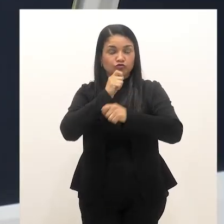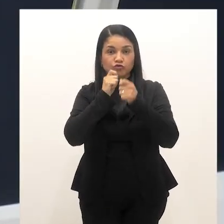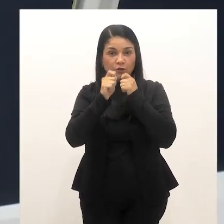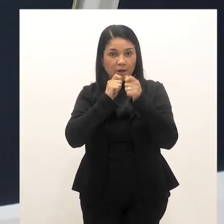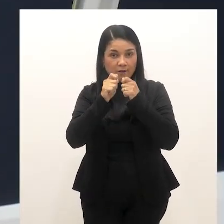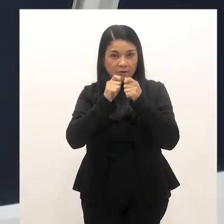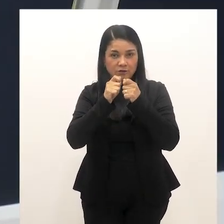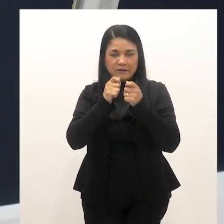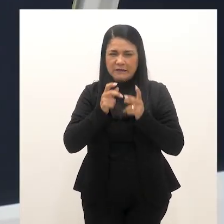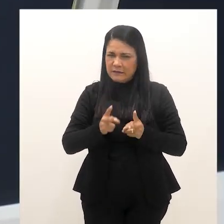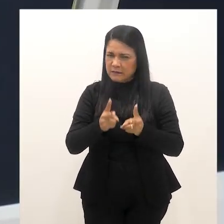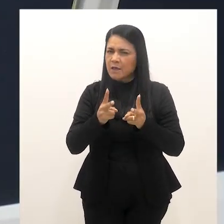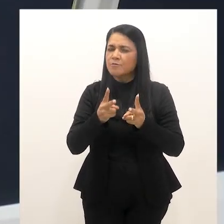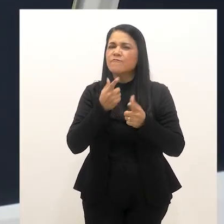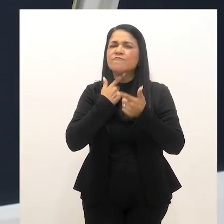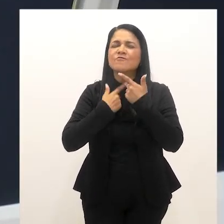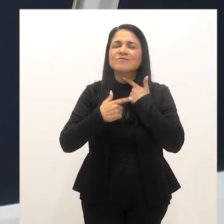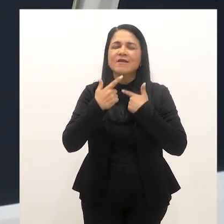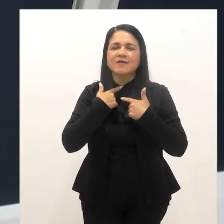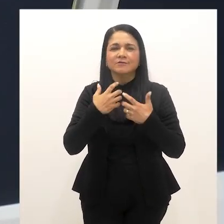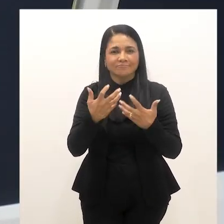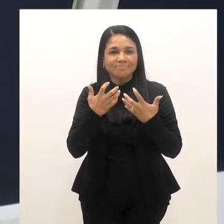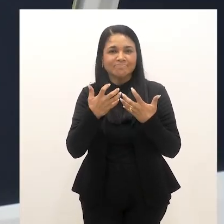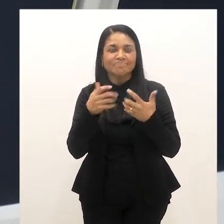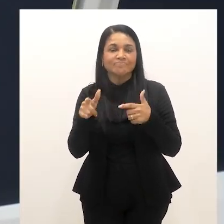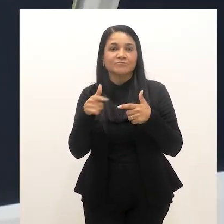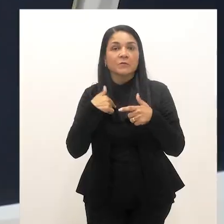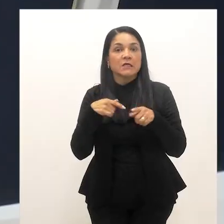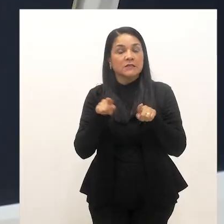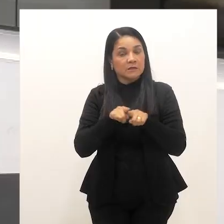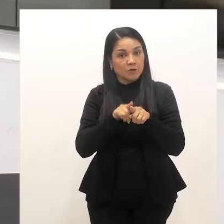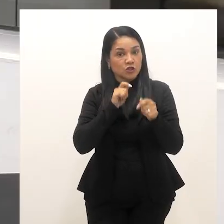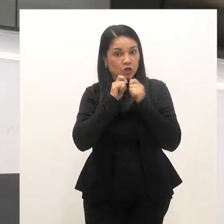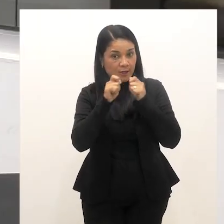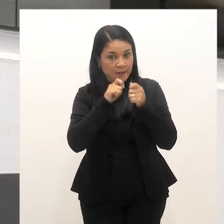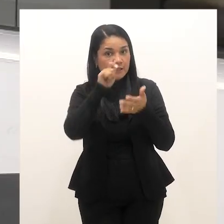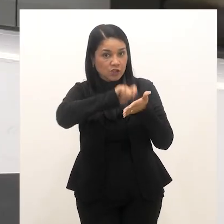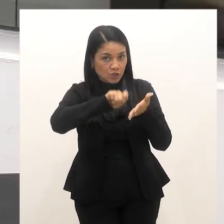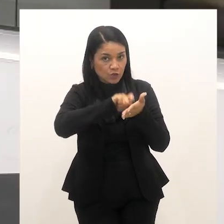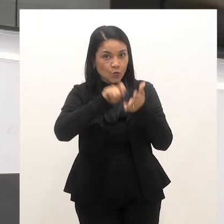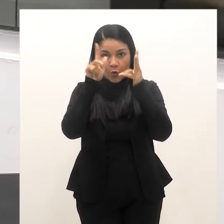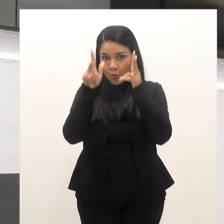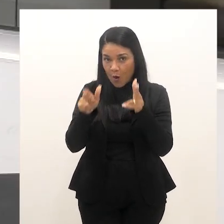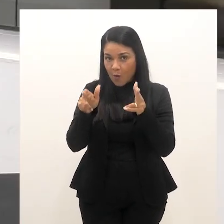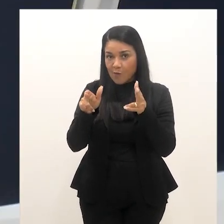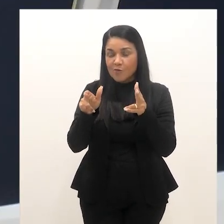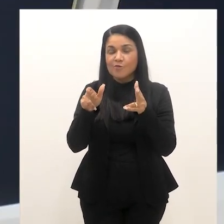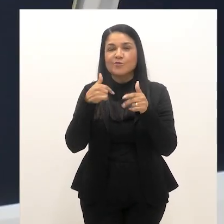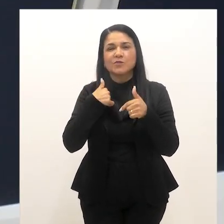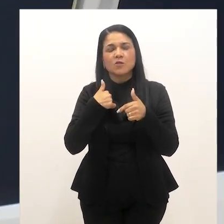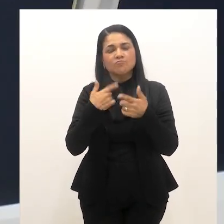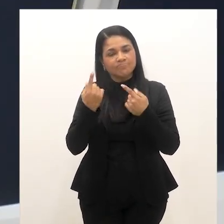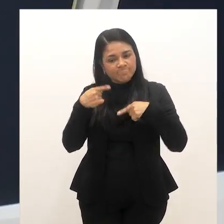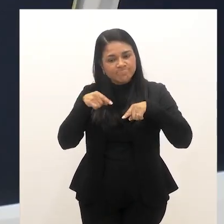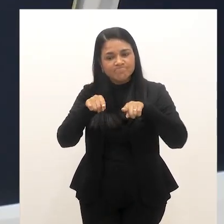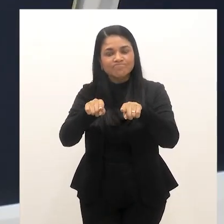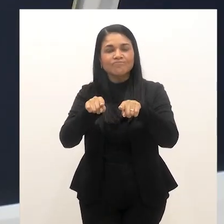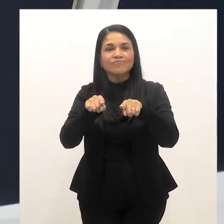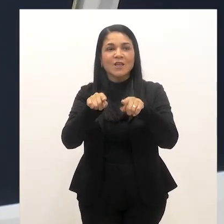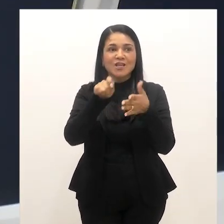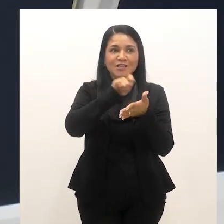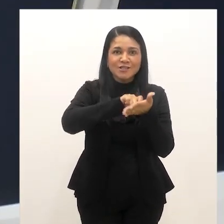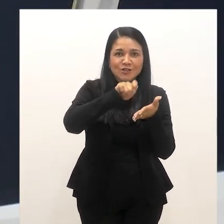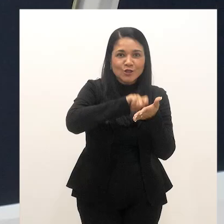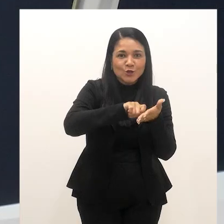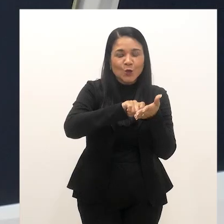seguir, muitos jornalistas são escritores também. Então, se eu conseguisse conciliar essas